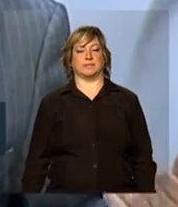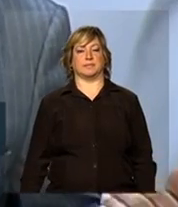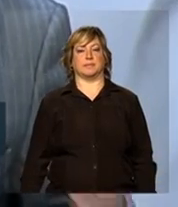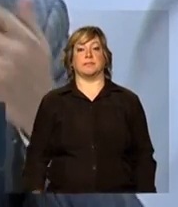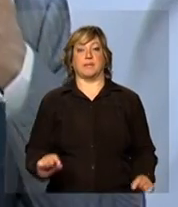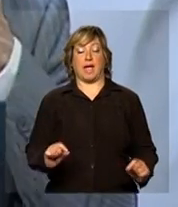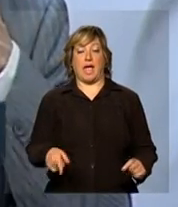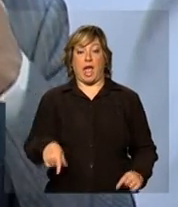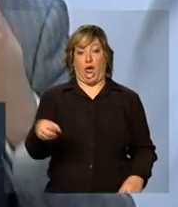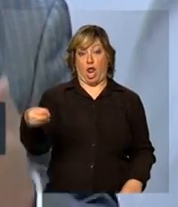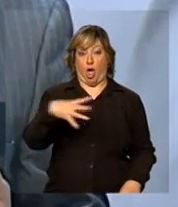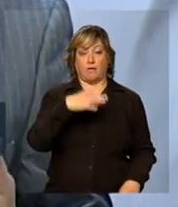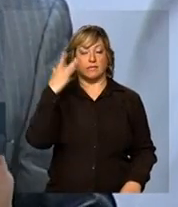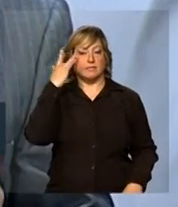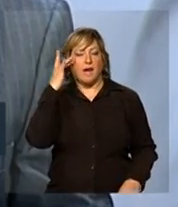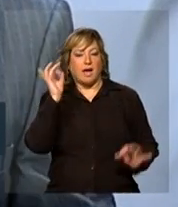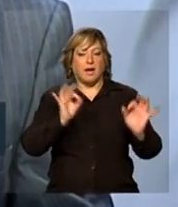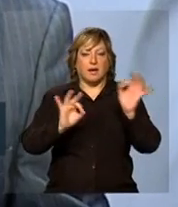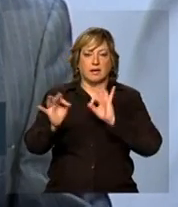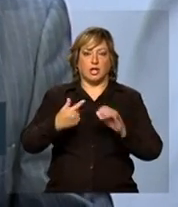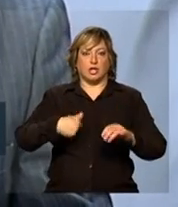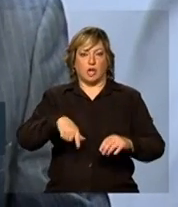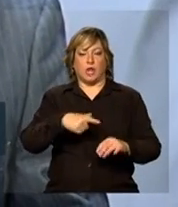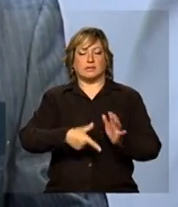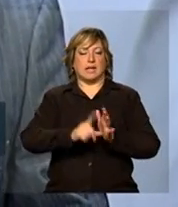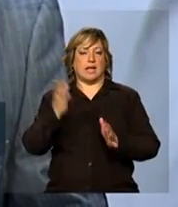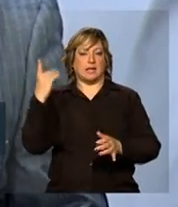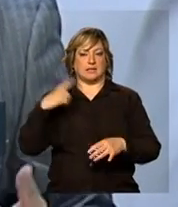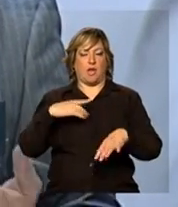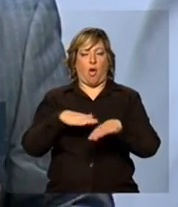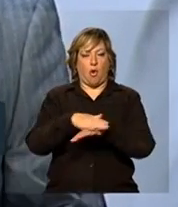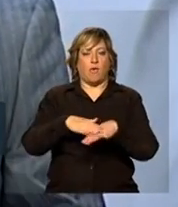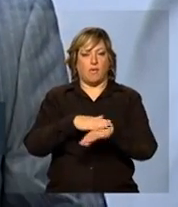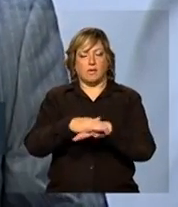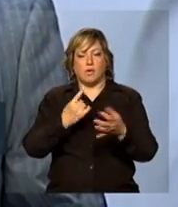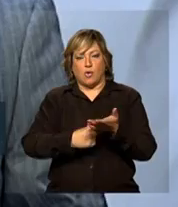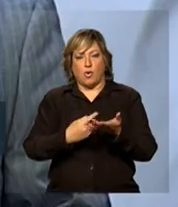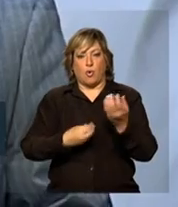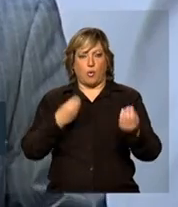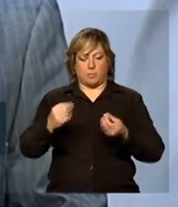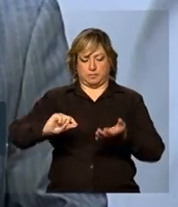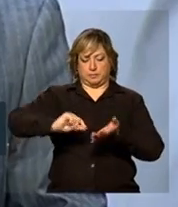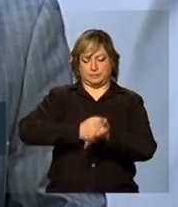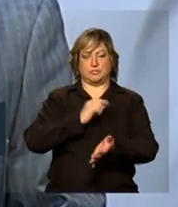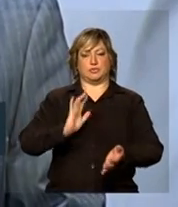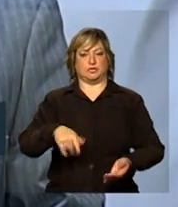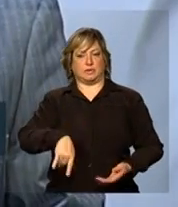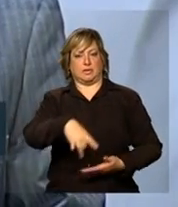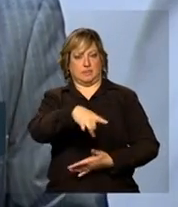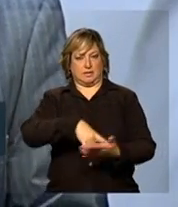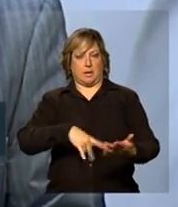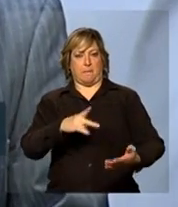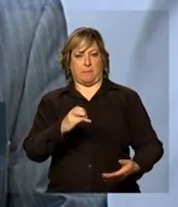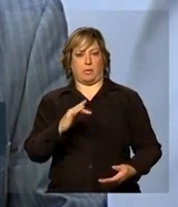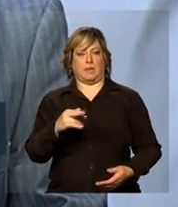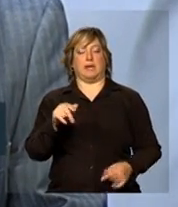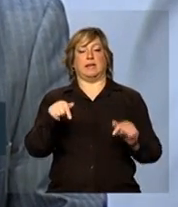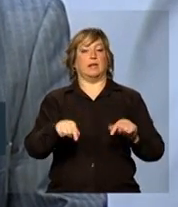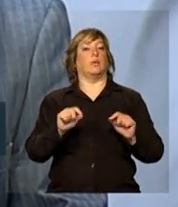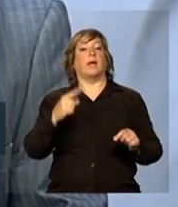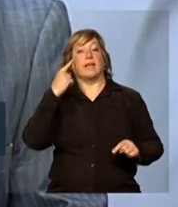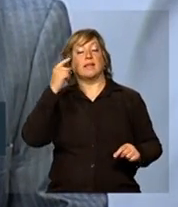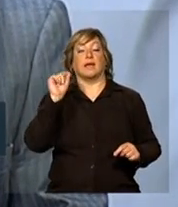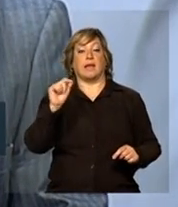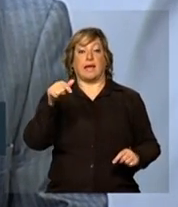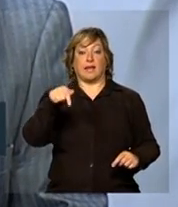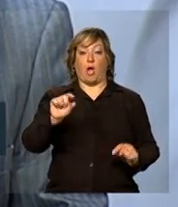A nova estratégia que nós havíamos discutido no Comitê Estratégico Transplante, assinamos a portaria aqui, é a ideia de que aquilo